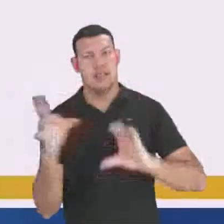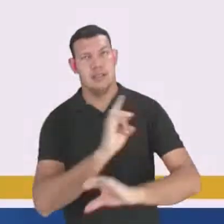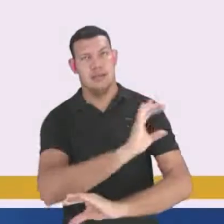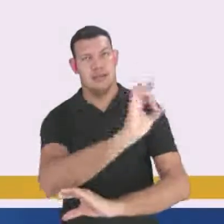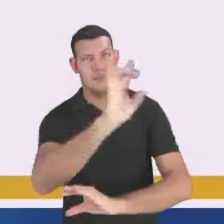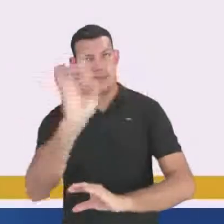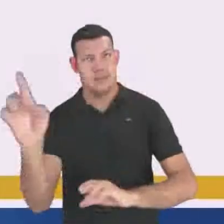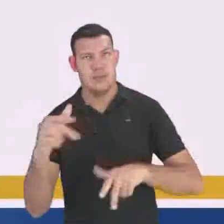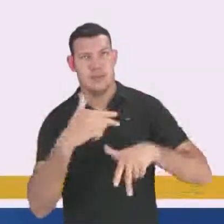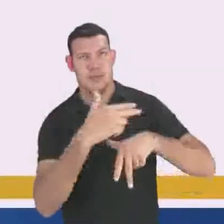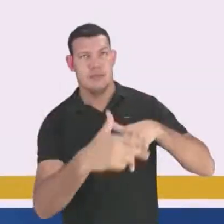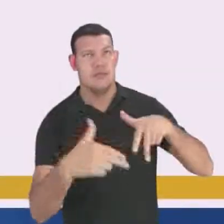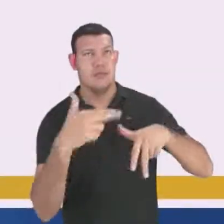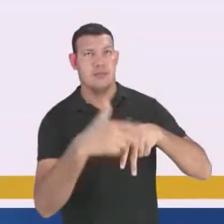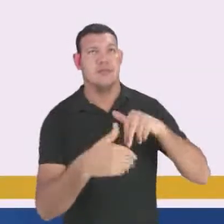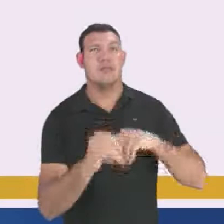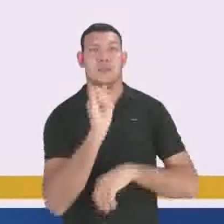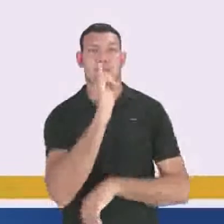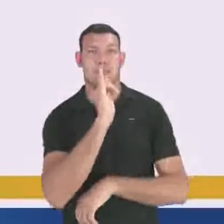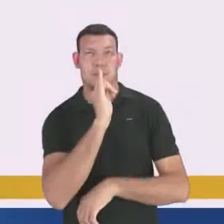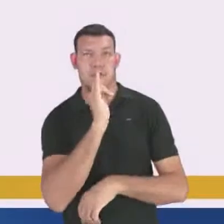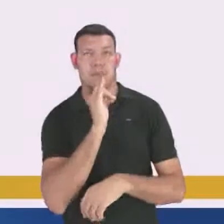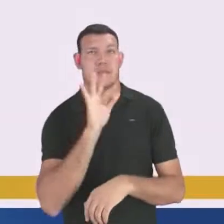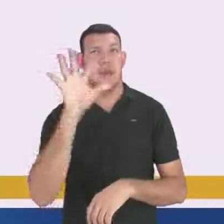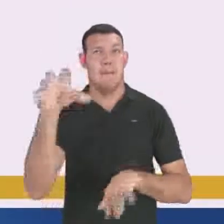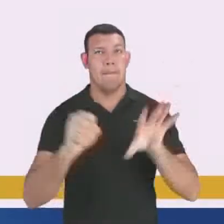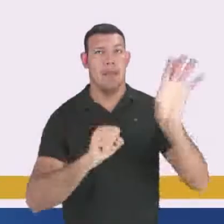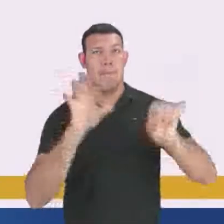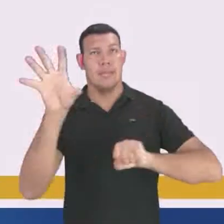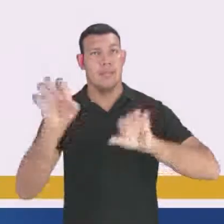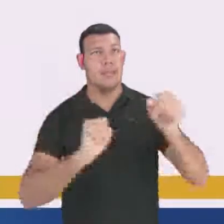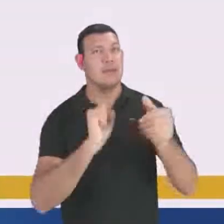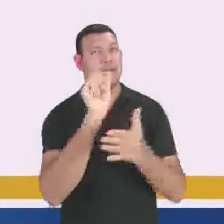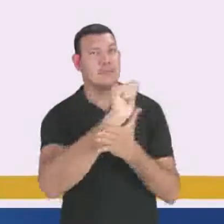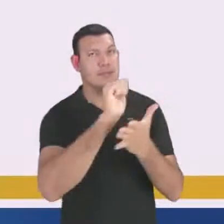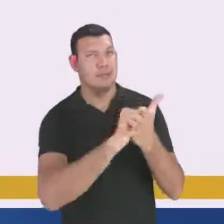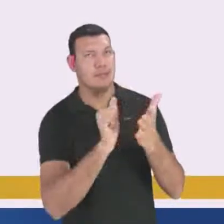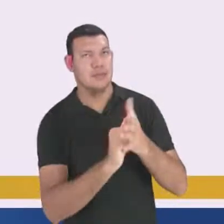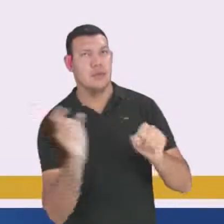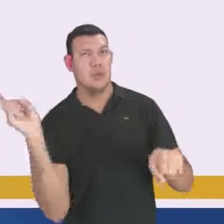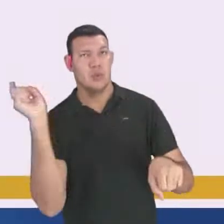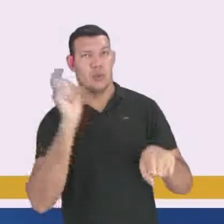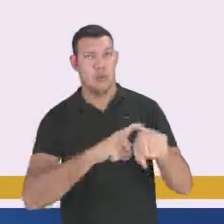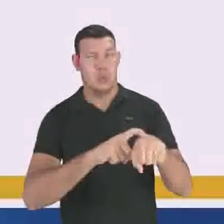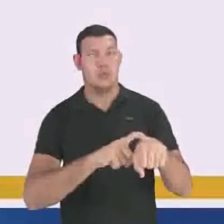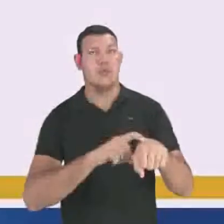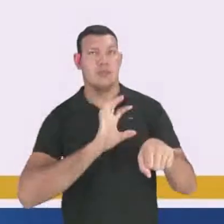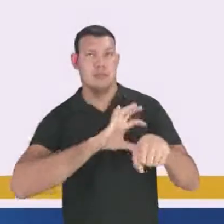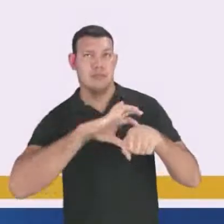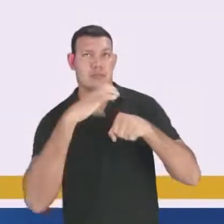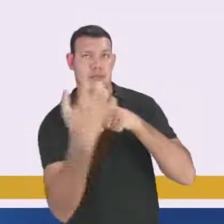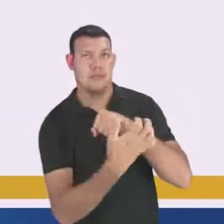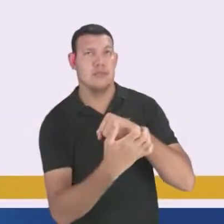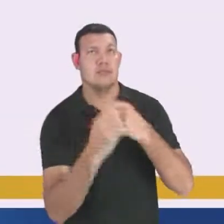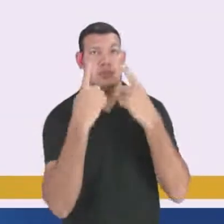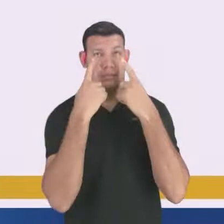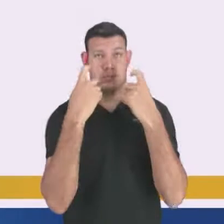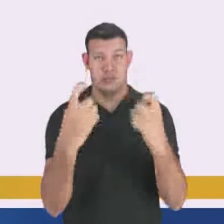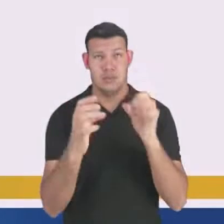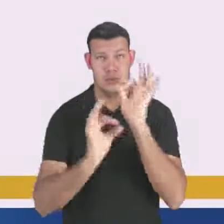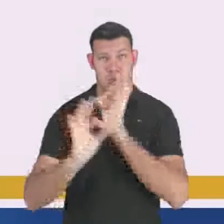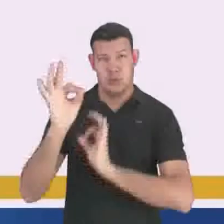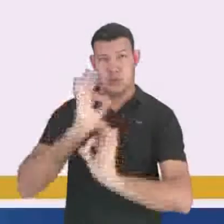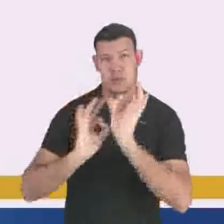dados sobre os infectados aí pela Covid-19. É interessante organizar esses dados, pelo menos por regiões, Pois isso possibilita uma